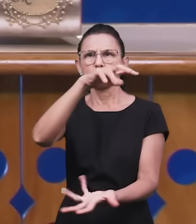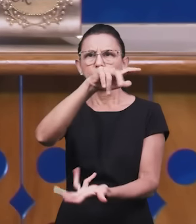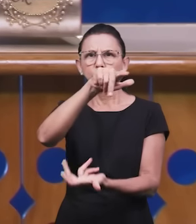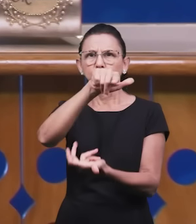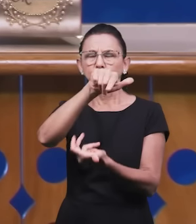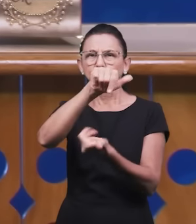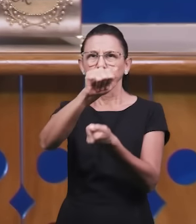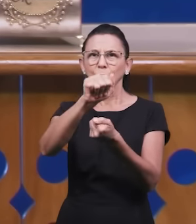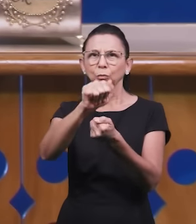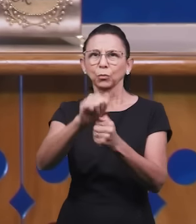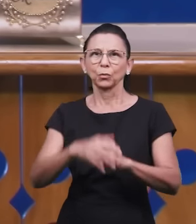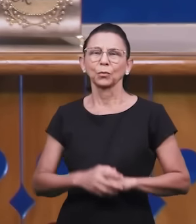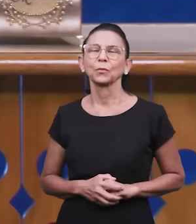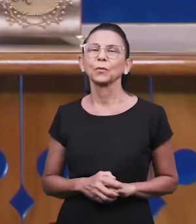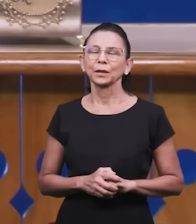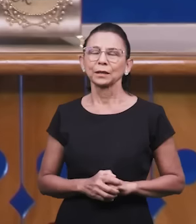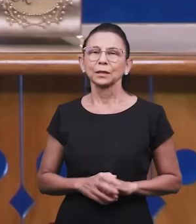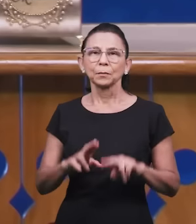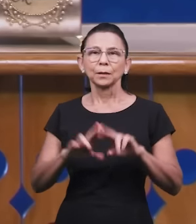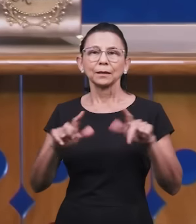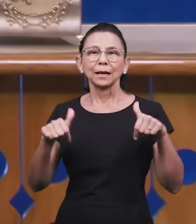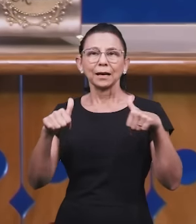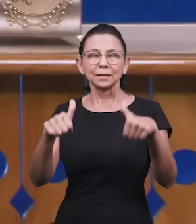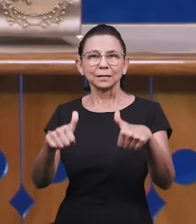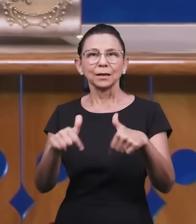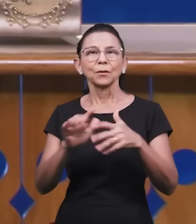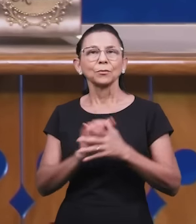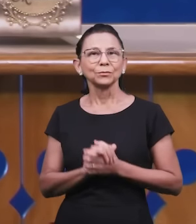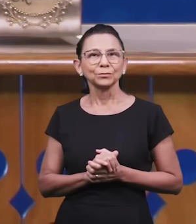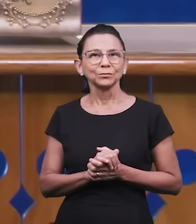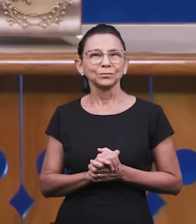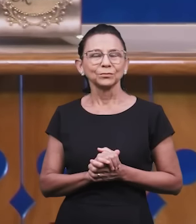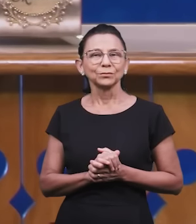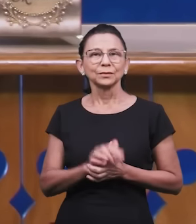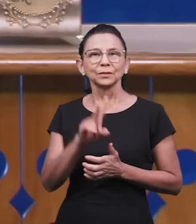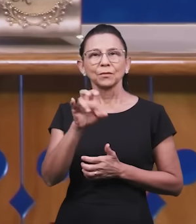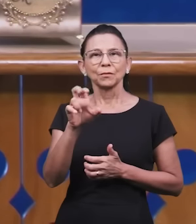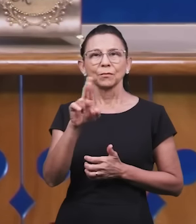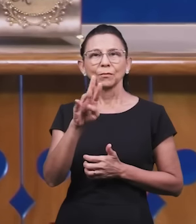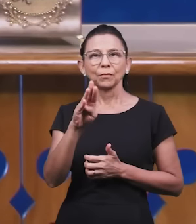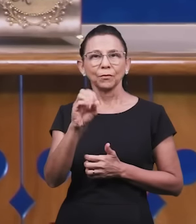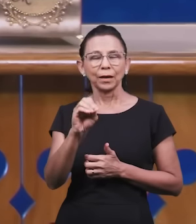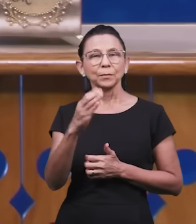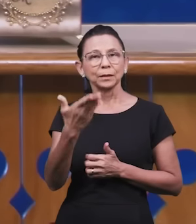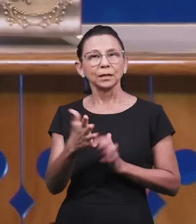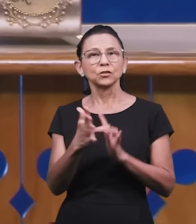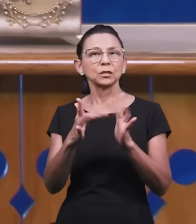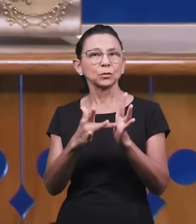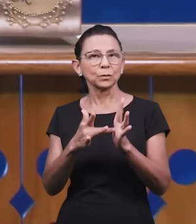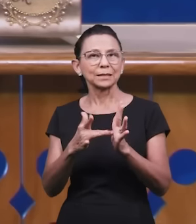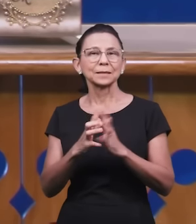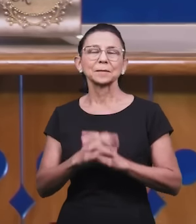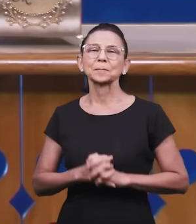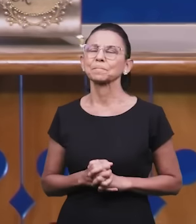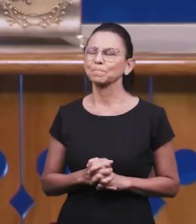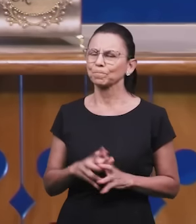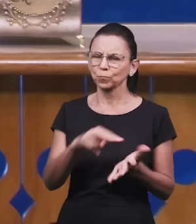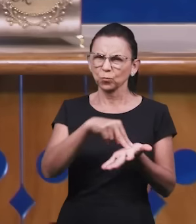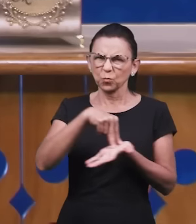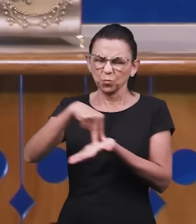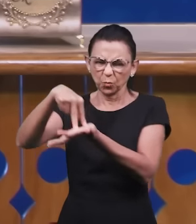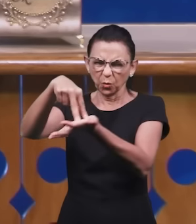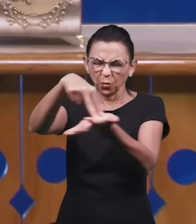por ele. Por quem? Pelo verbo. Porque ele é um instrumento para a realização do poder de Deus. E ele